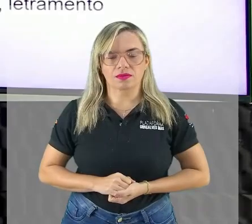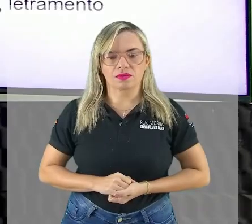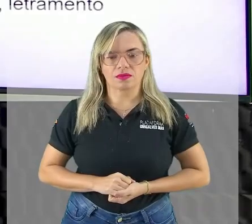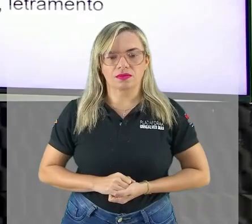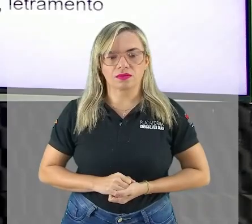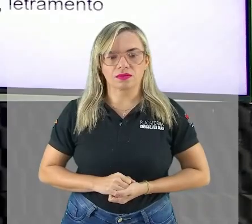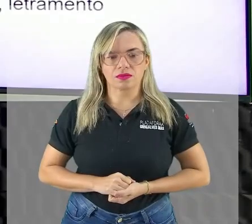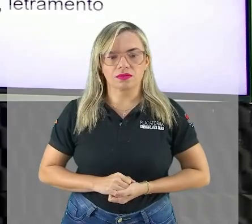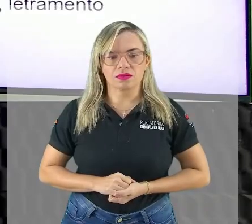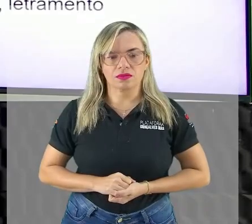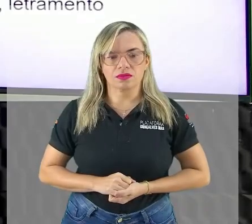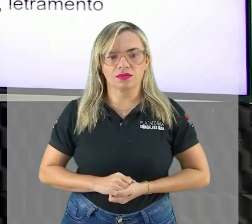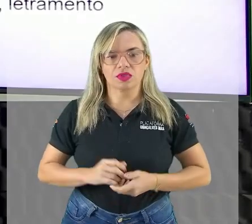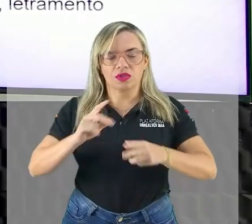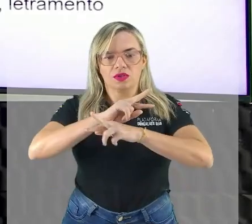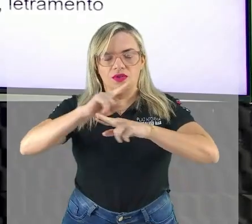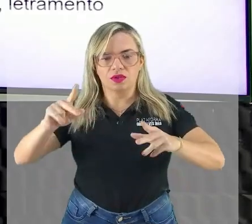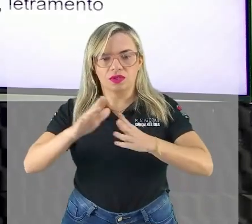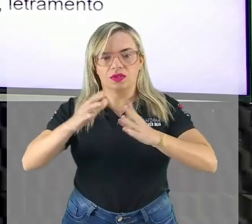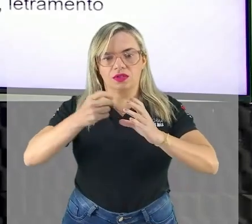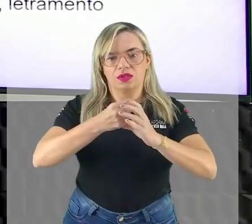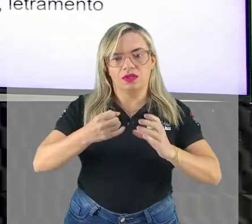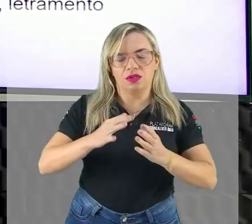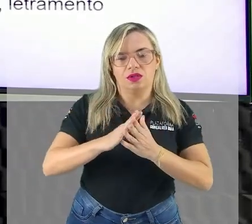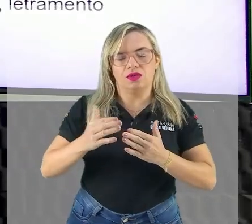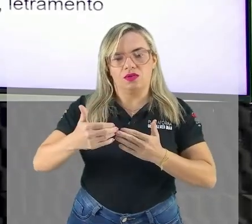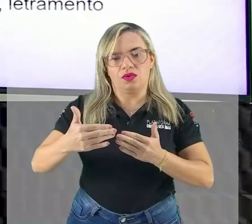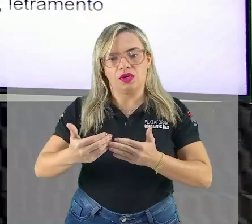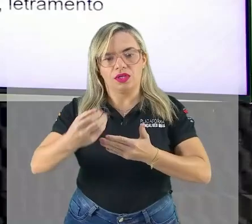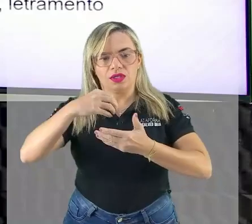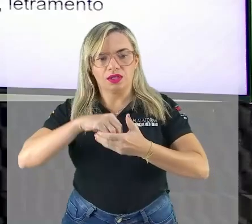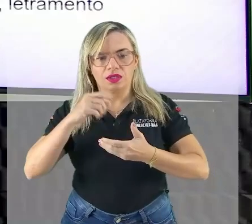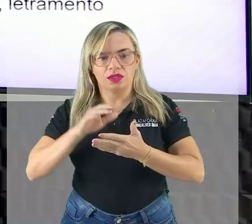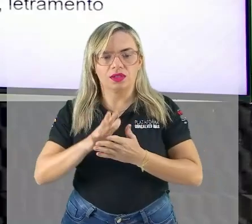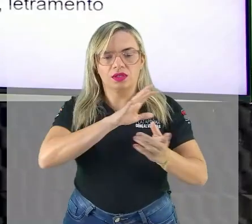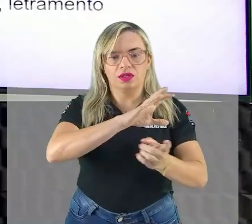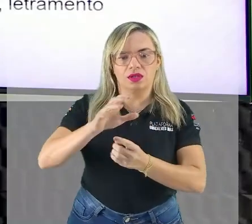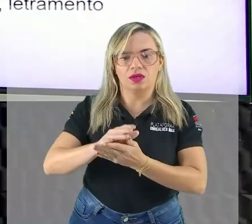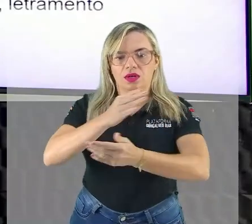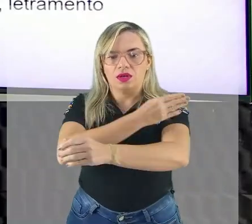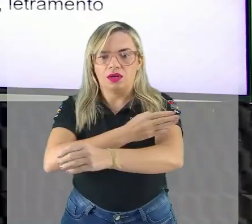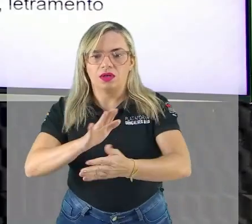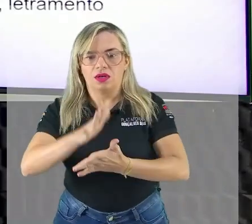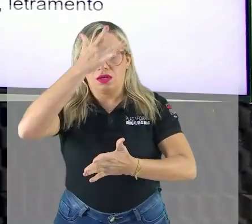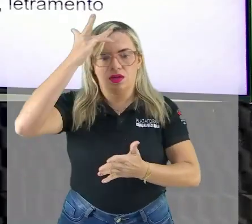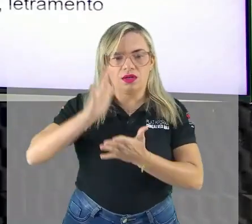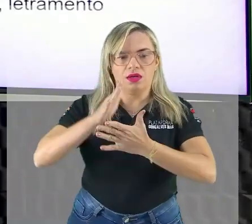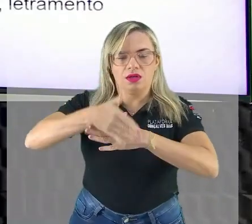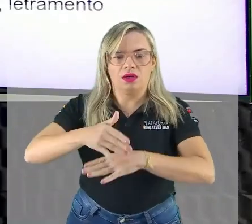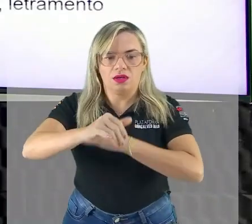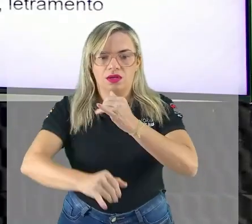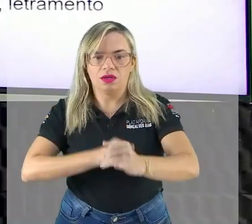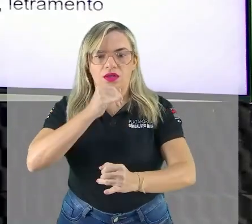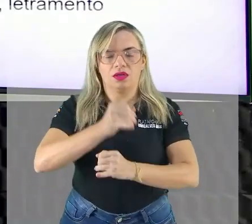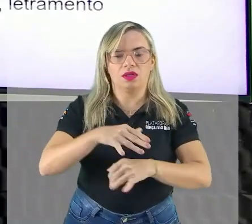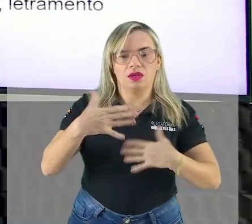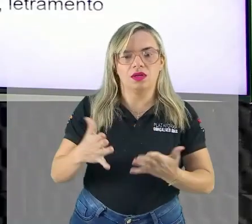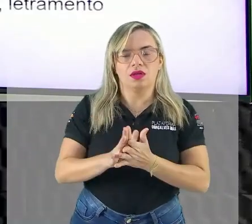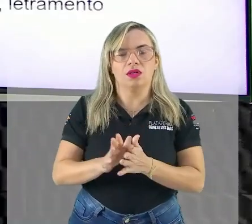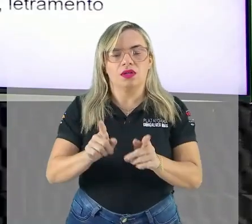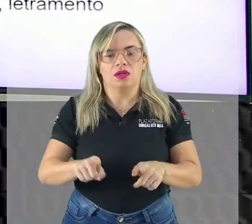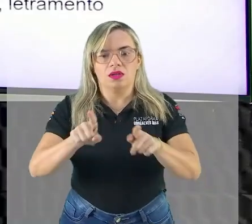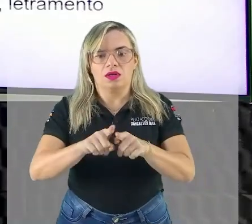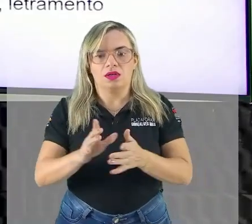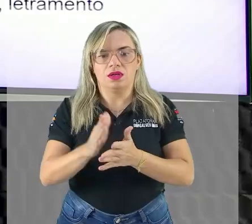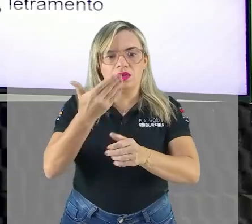hábitos das pessoas no acesso à internet, assim como nas práticas culturais realizadas na rede.